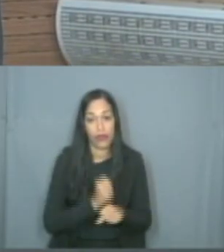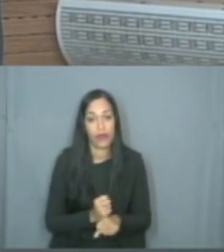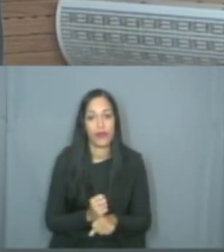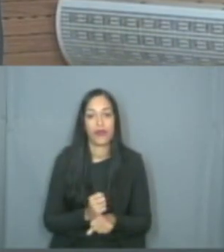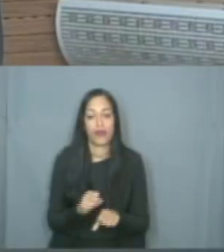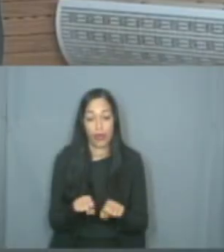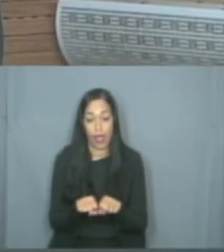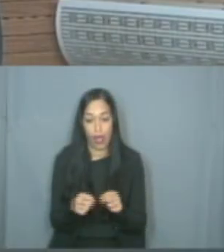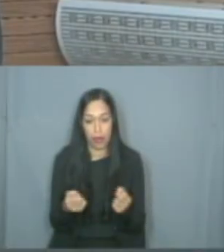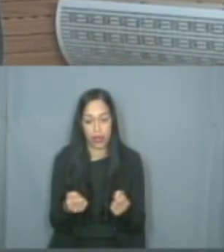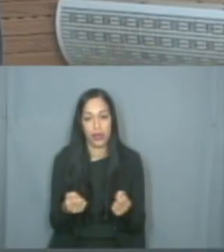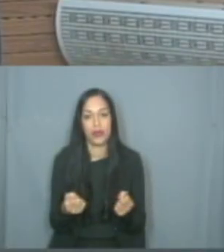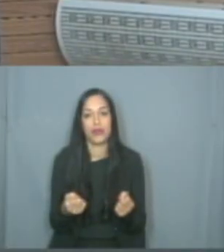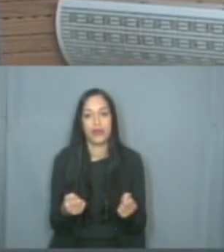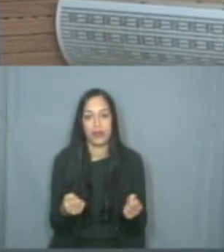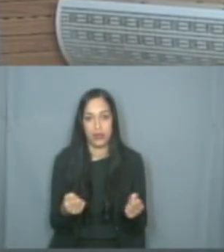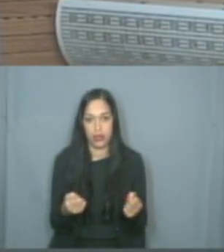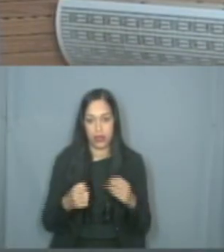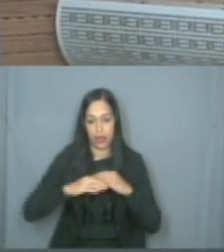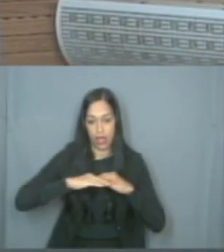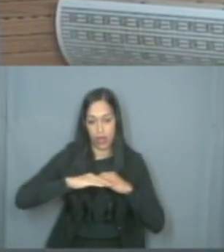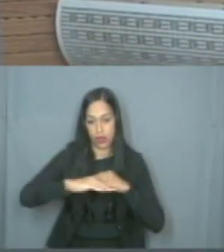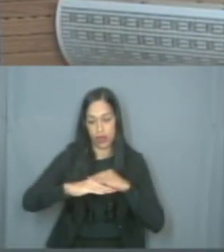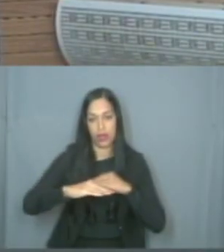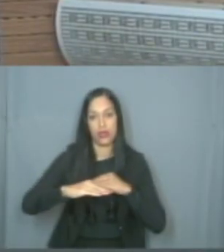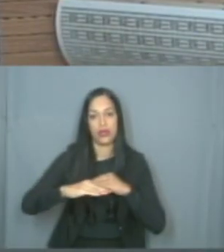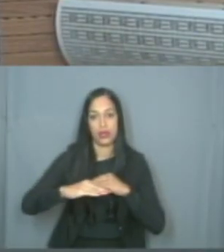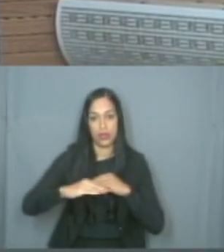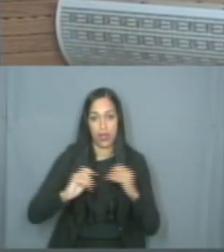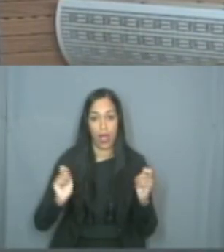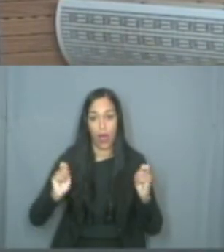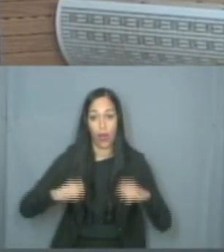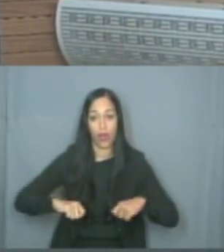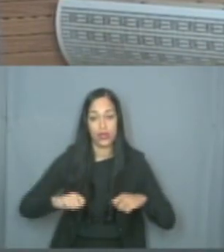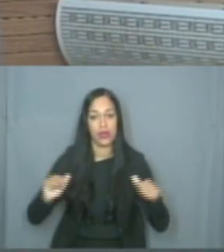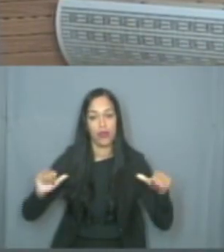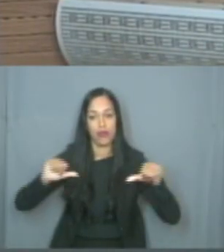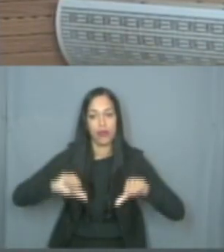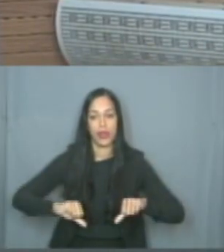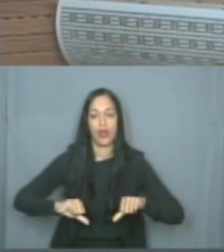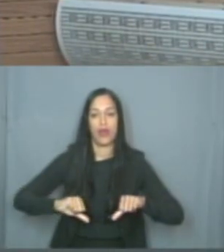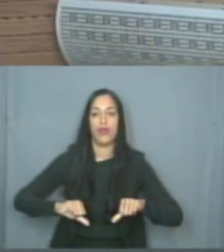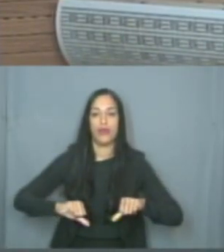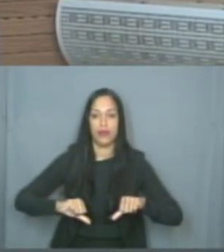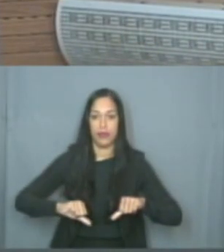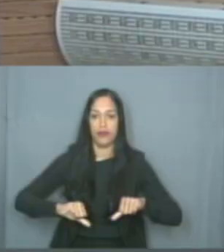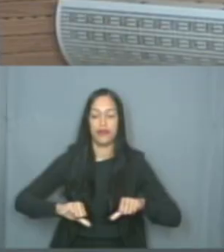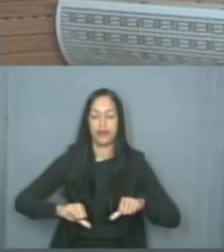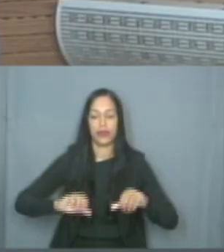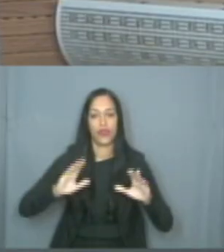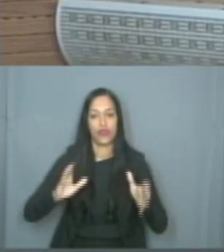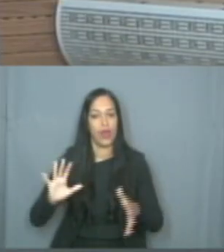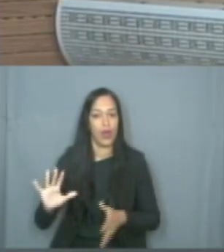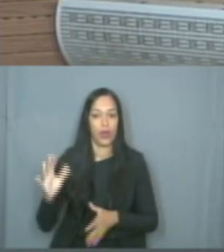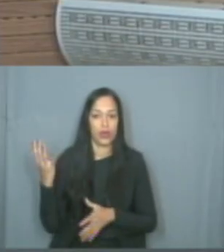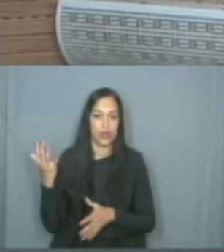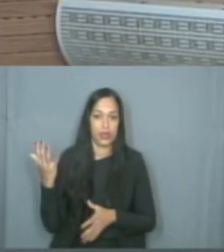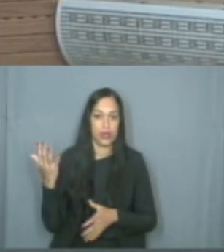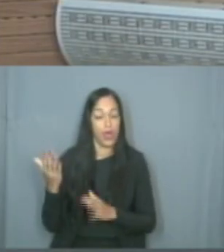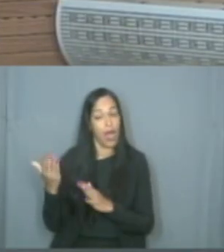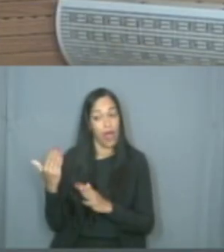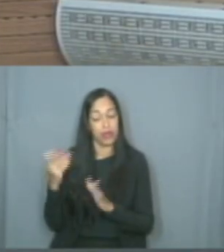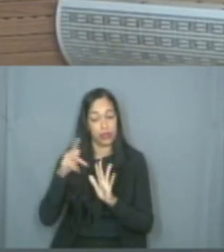quebram, tornam aquela calçada numa condição muito pior do que o que ela já foi um dia antes de passar pelo